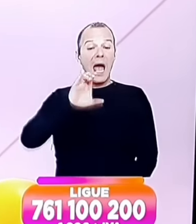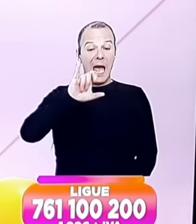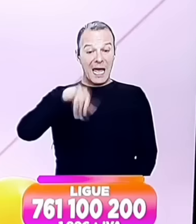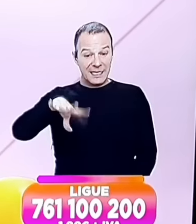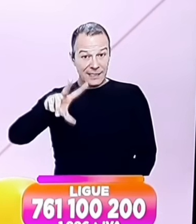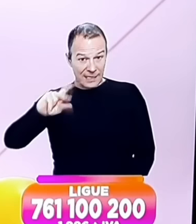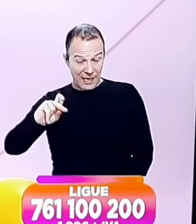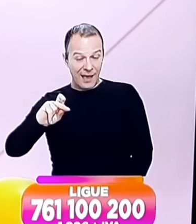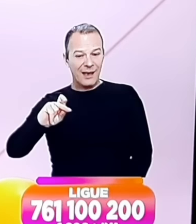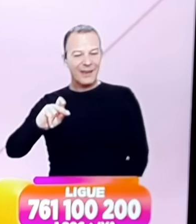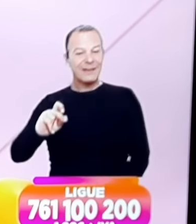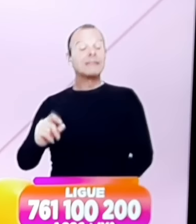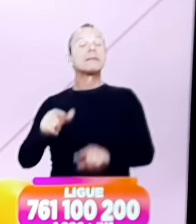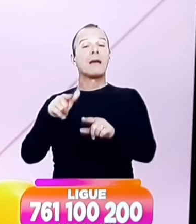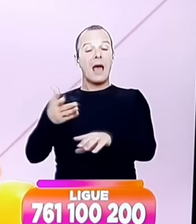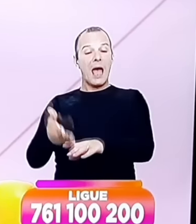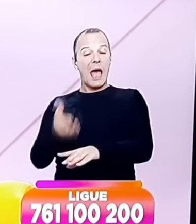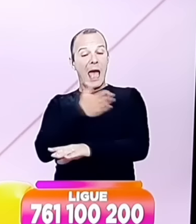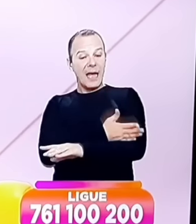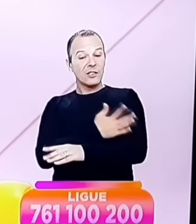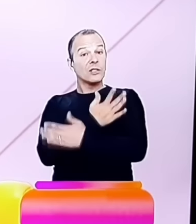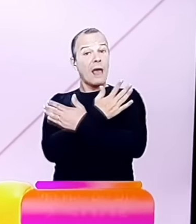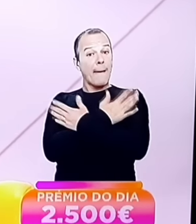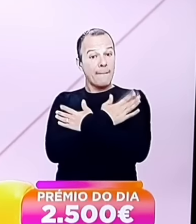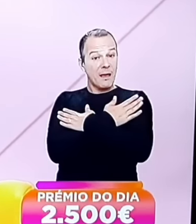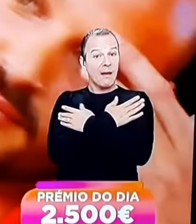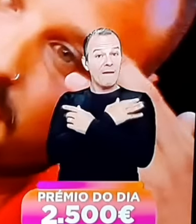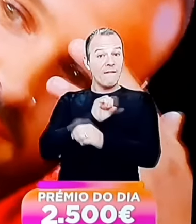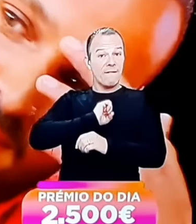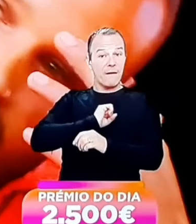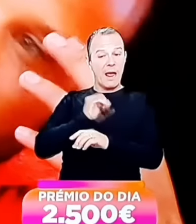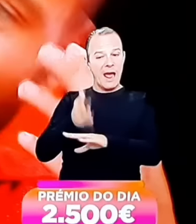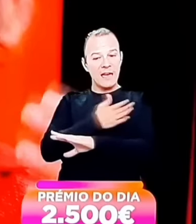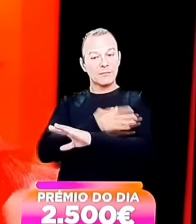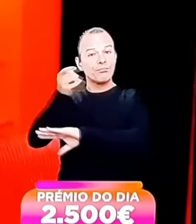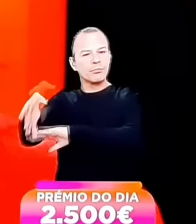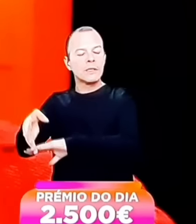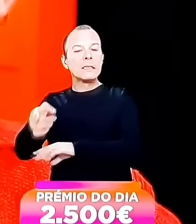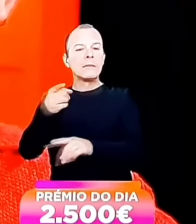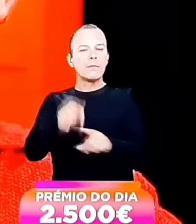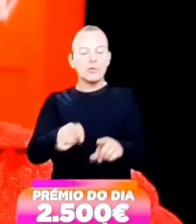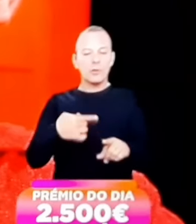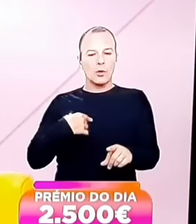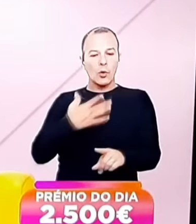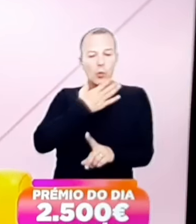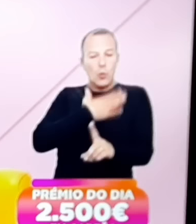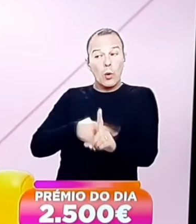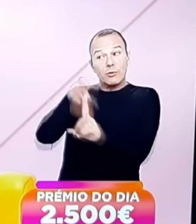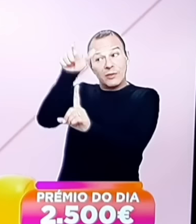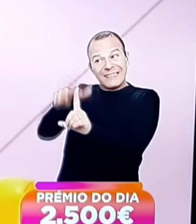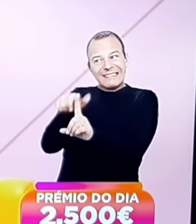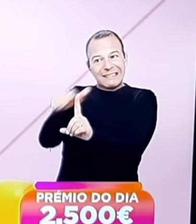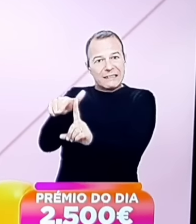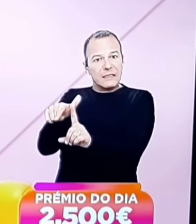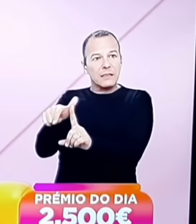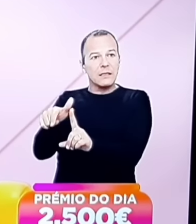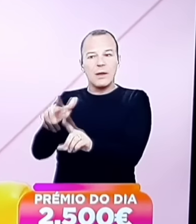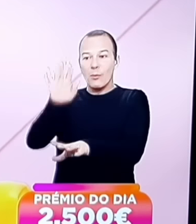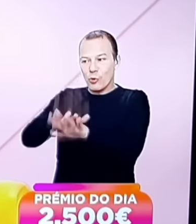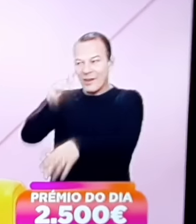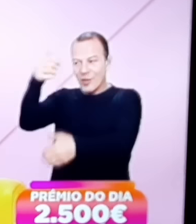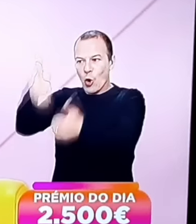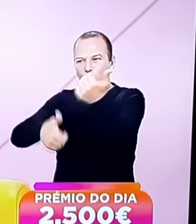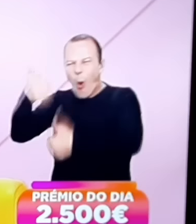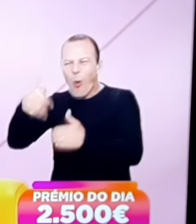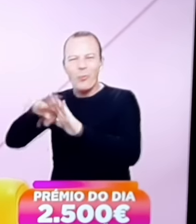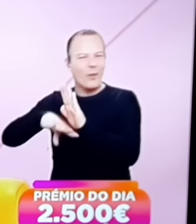ser sua, trouxe aquela que era a sua versão. Eu não sou obrigado a gostar do Miguel enquanto concorrente do programa. Mas isso não eu é sou obrigado a gostar